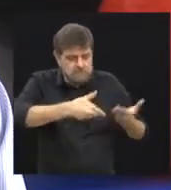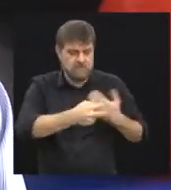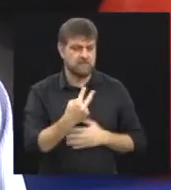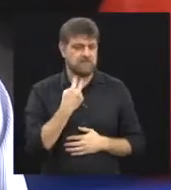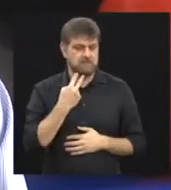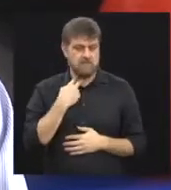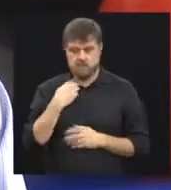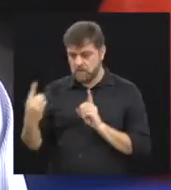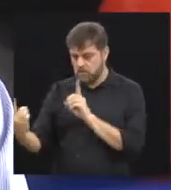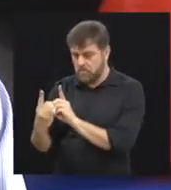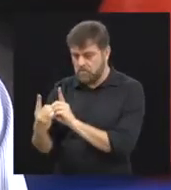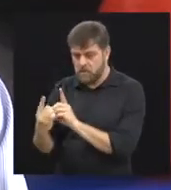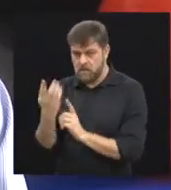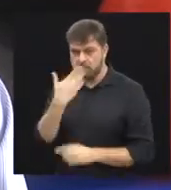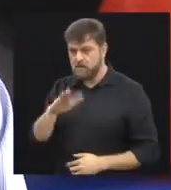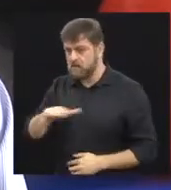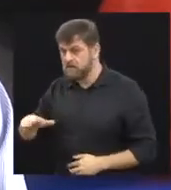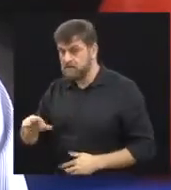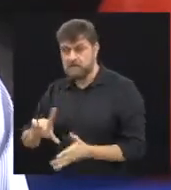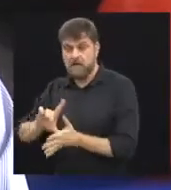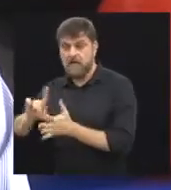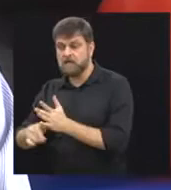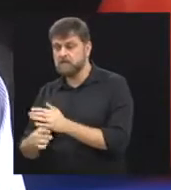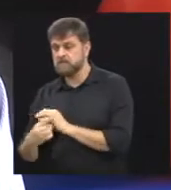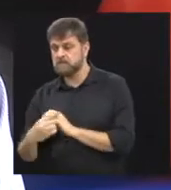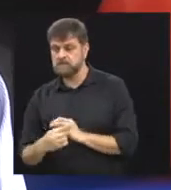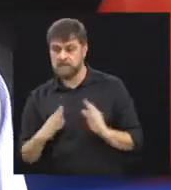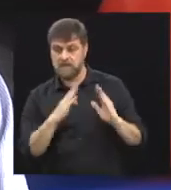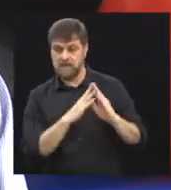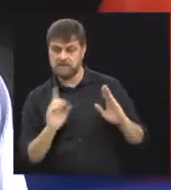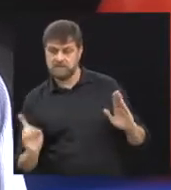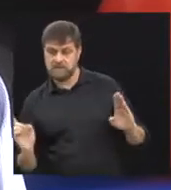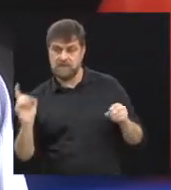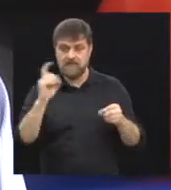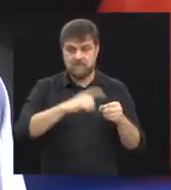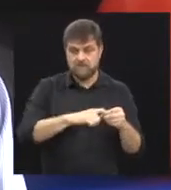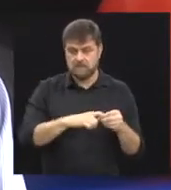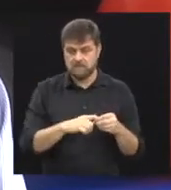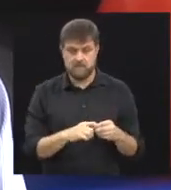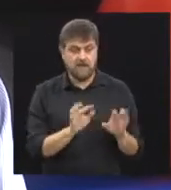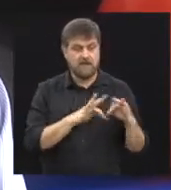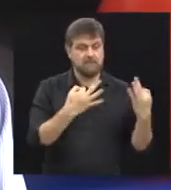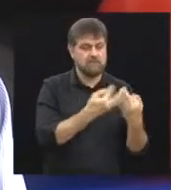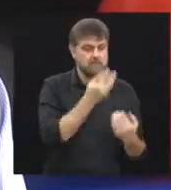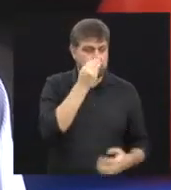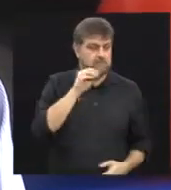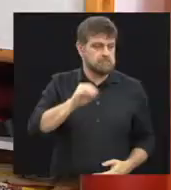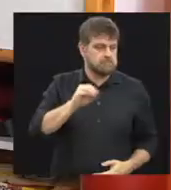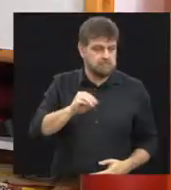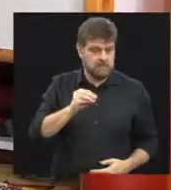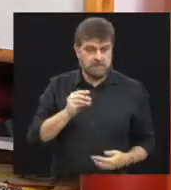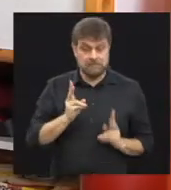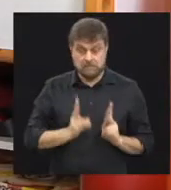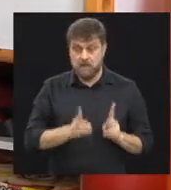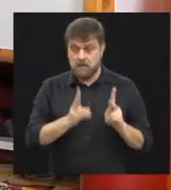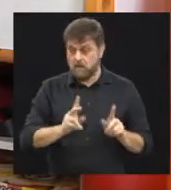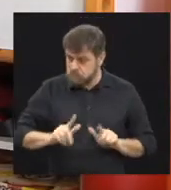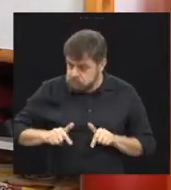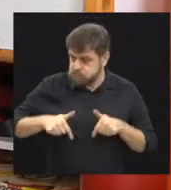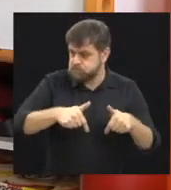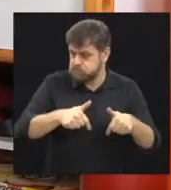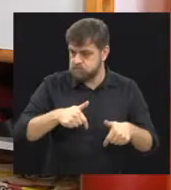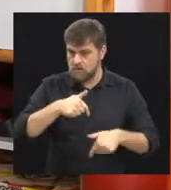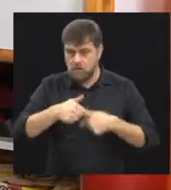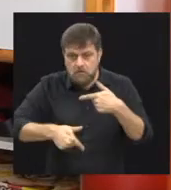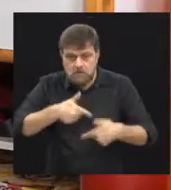você atender essa criança aqui se ao sair daqui ela não tem um acompanhamento familiar. Uma continuidade. Uma continuidade, né,